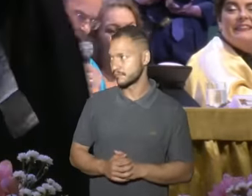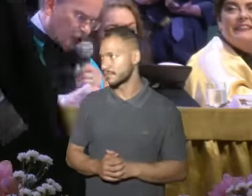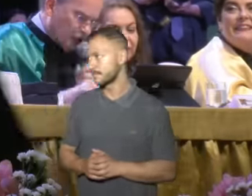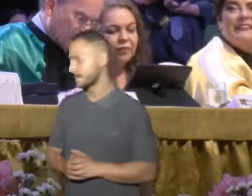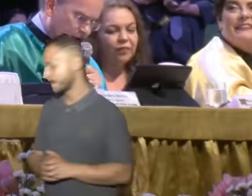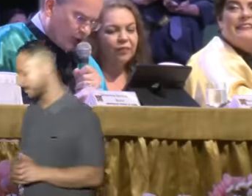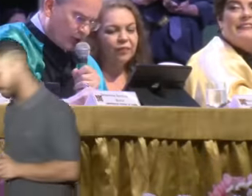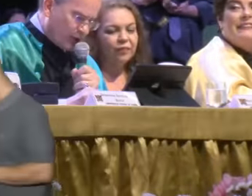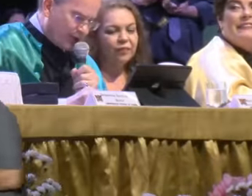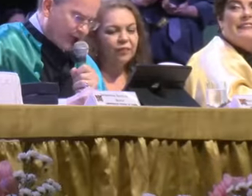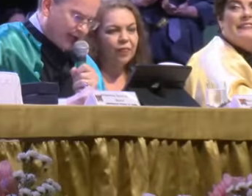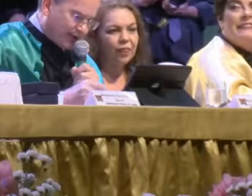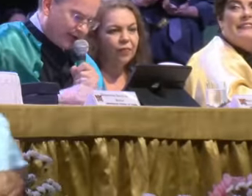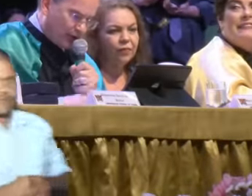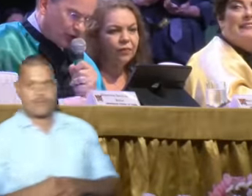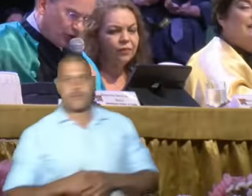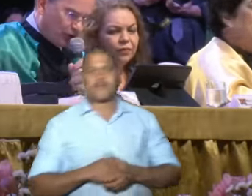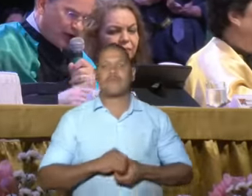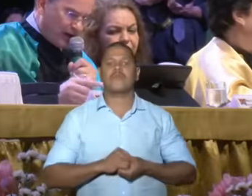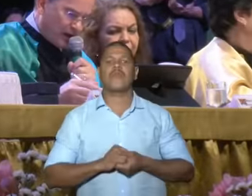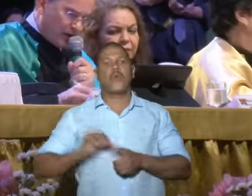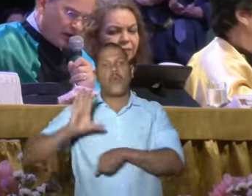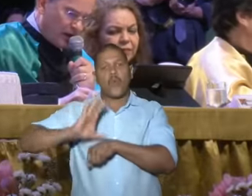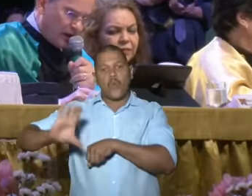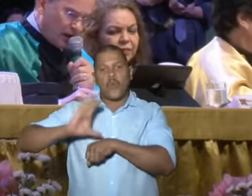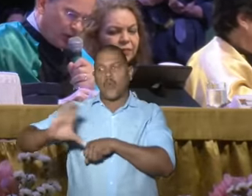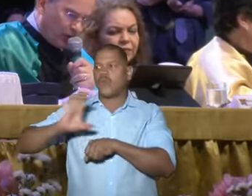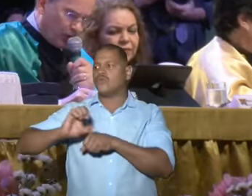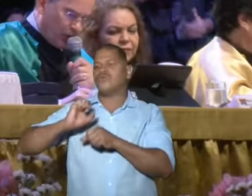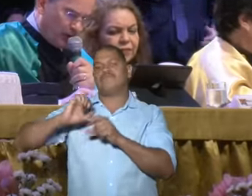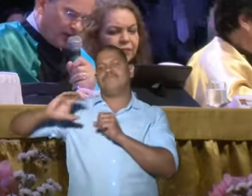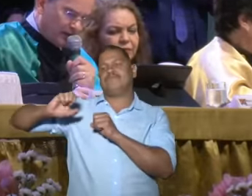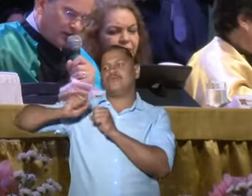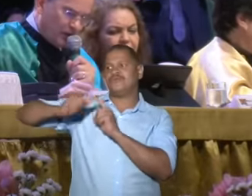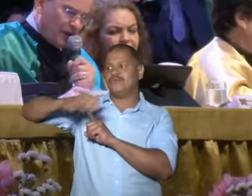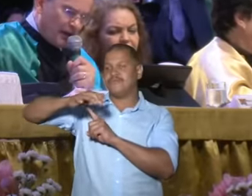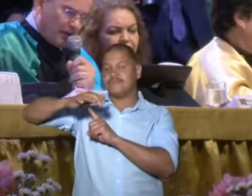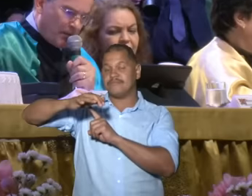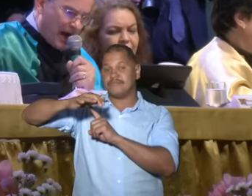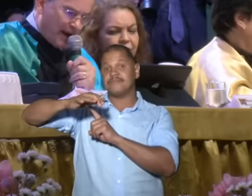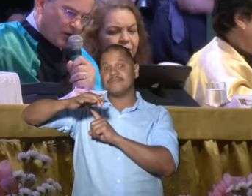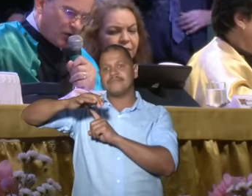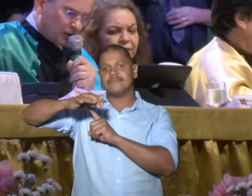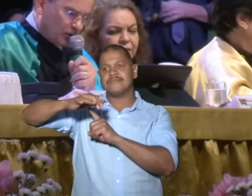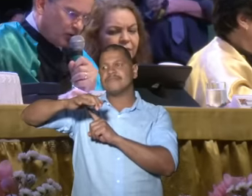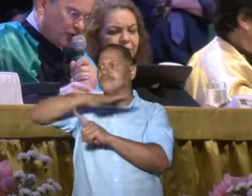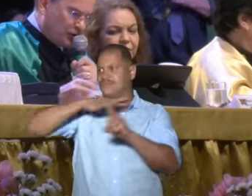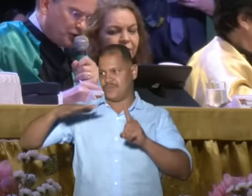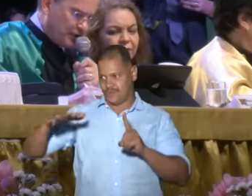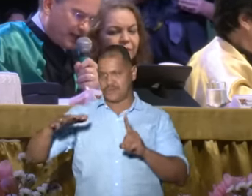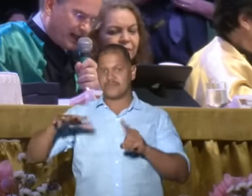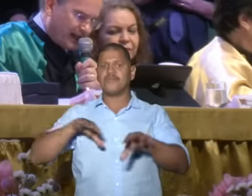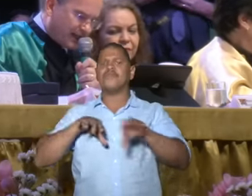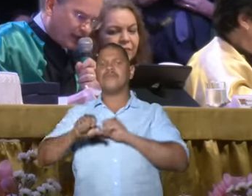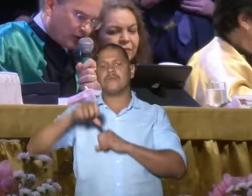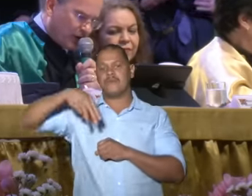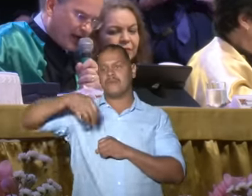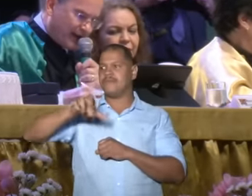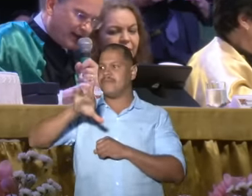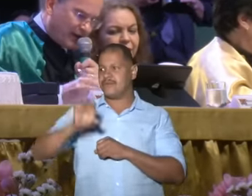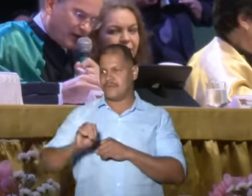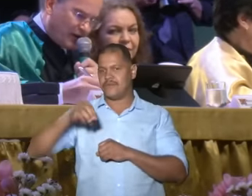Do curso de Comunicação Social, o formando Marco Túlio de